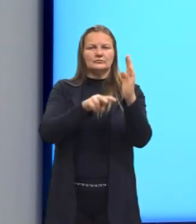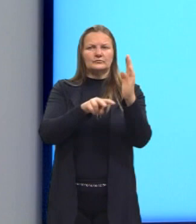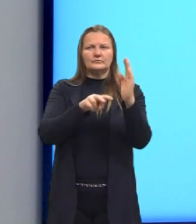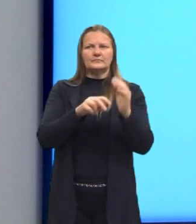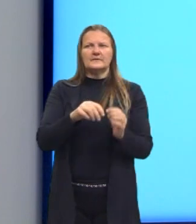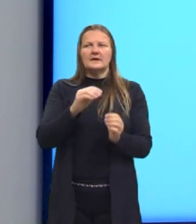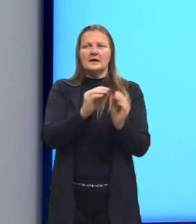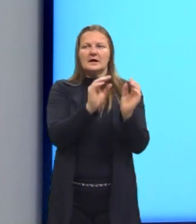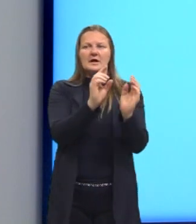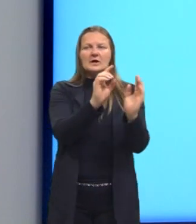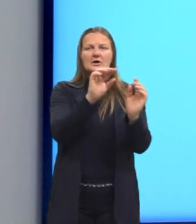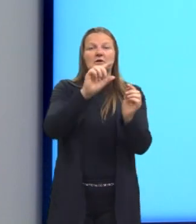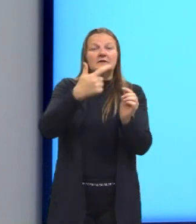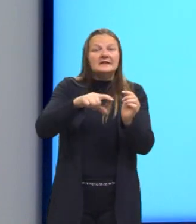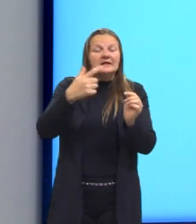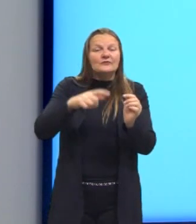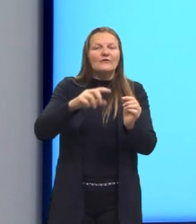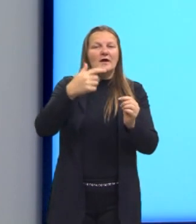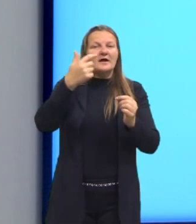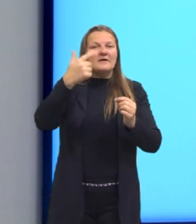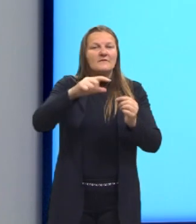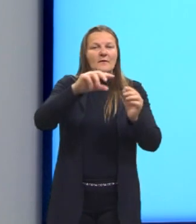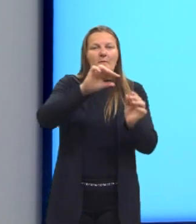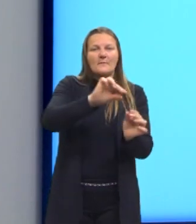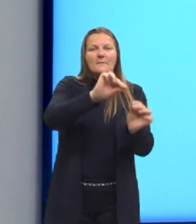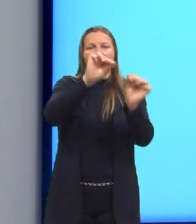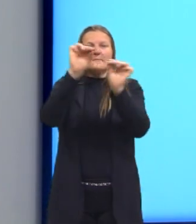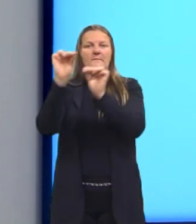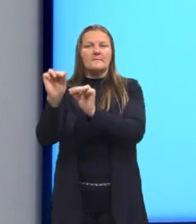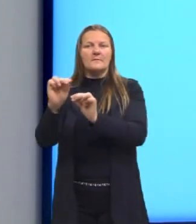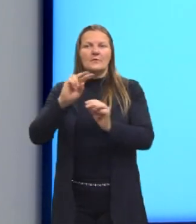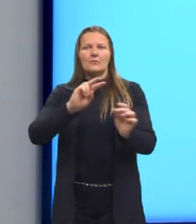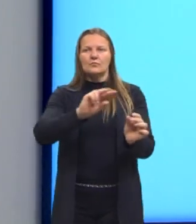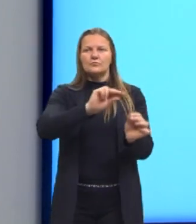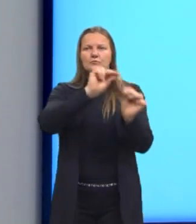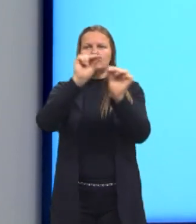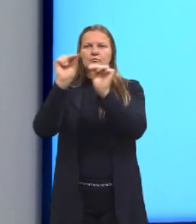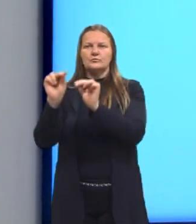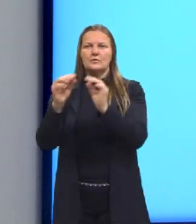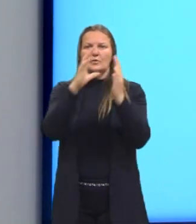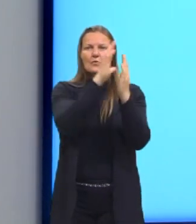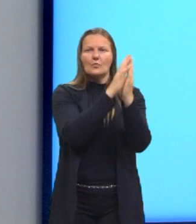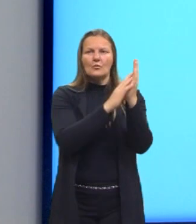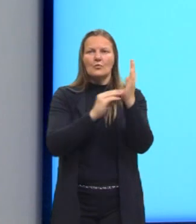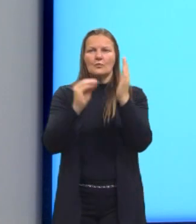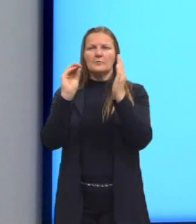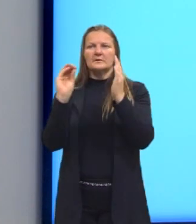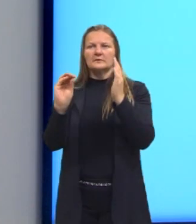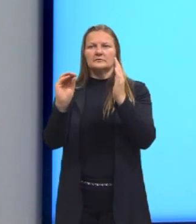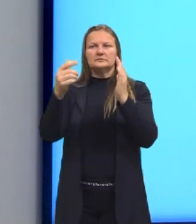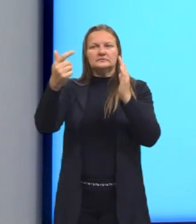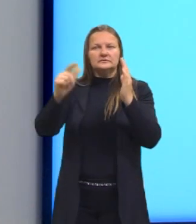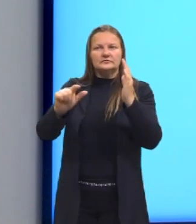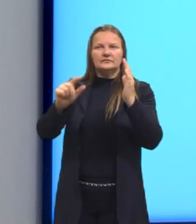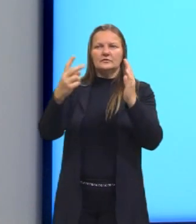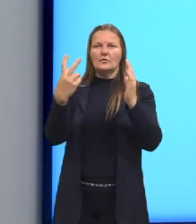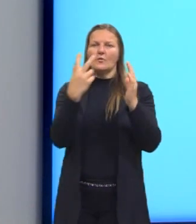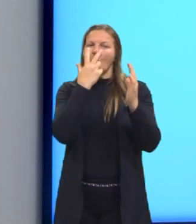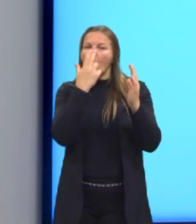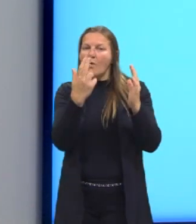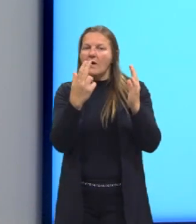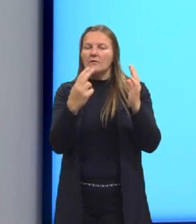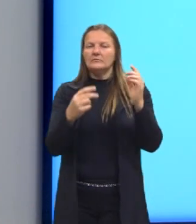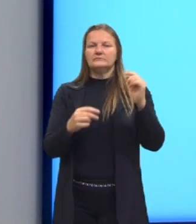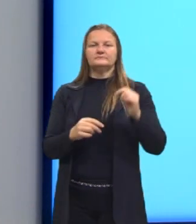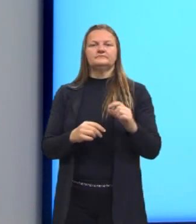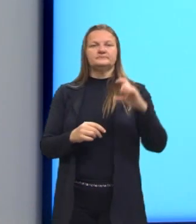nossa matriz. Simplesmente pegamos as colunas, as duas primeiras colunas e repetimos, tá? Então, sempre